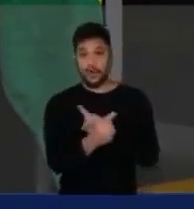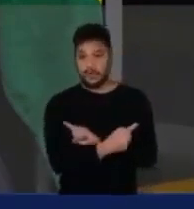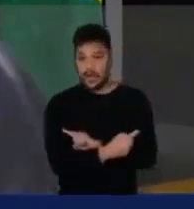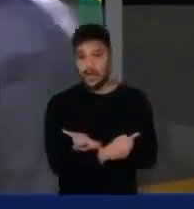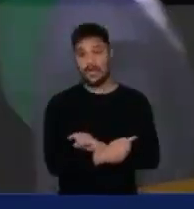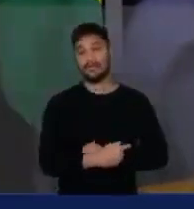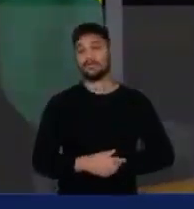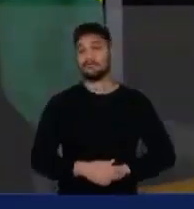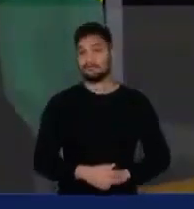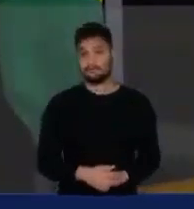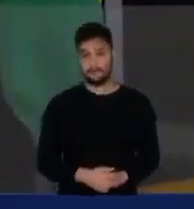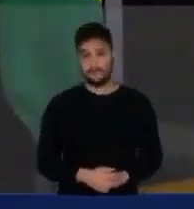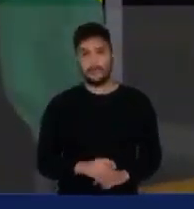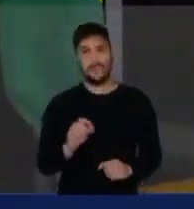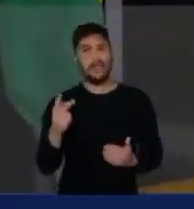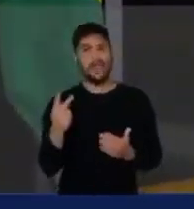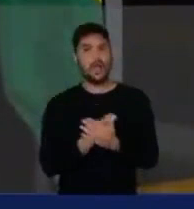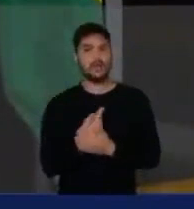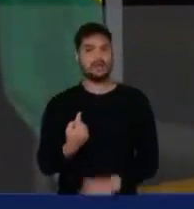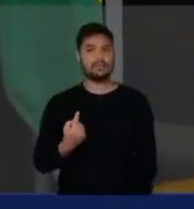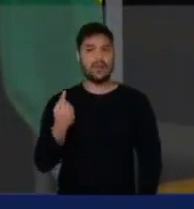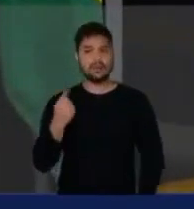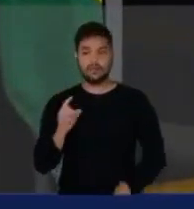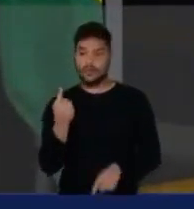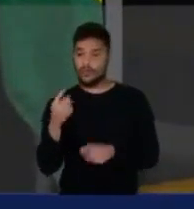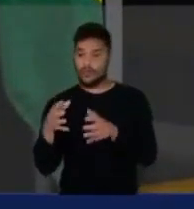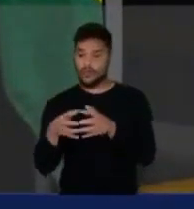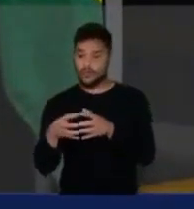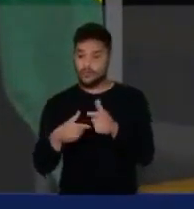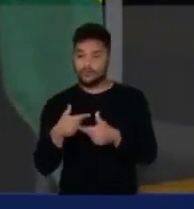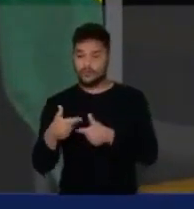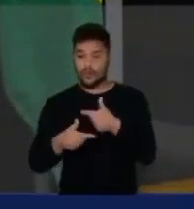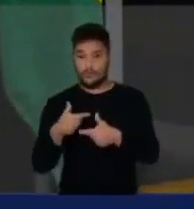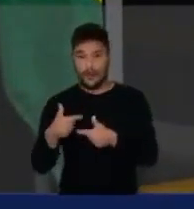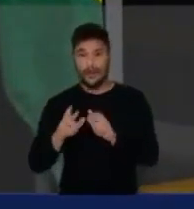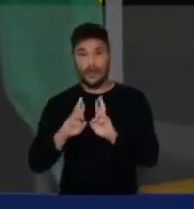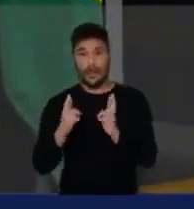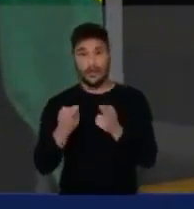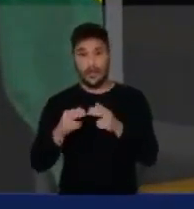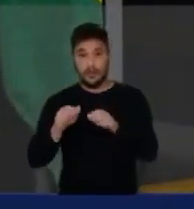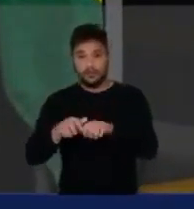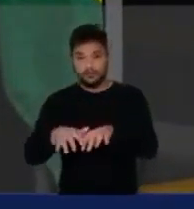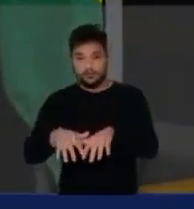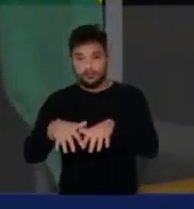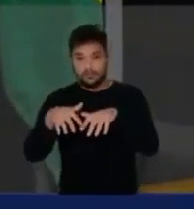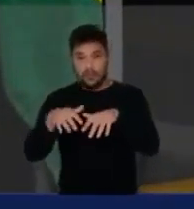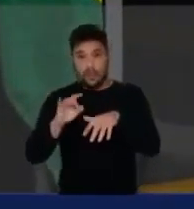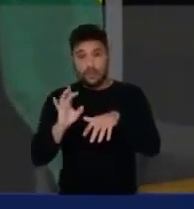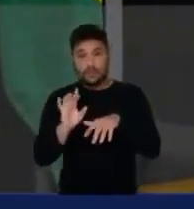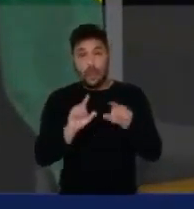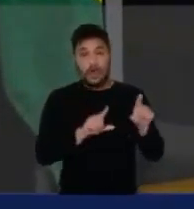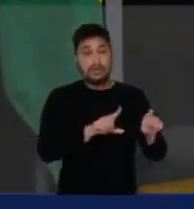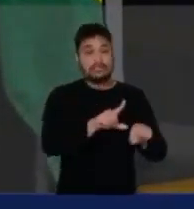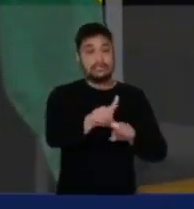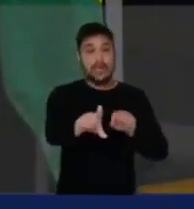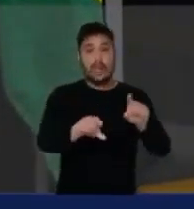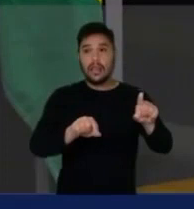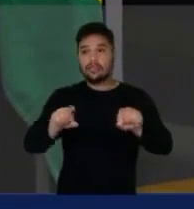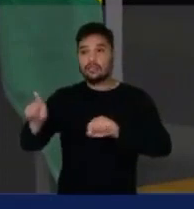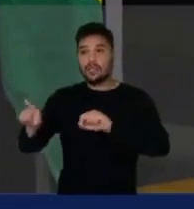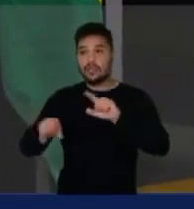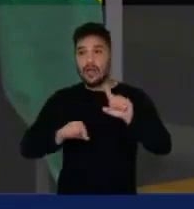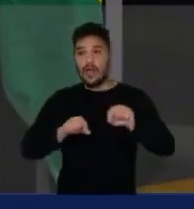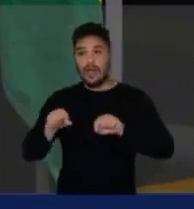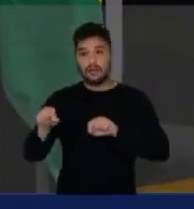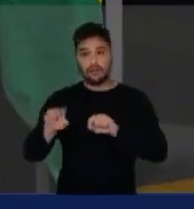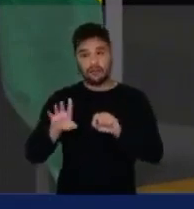Pelo contrário, o que houve lá atrás foi um grupo de trabalho com audiências públicas apenas selecionadas por aqueles que eram parte desse grupo,